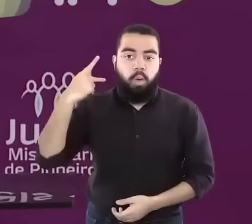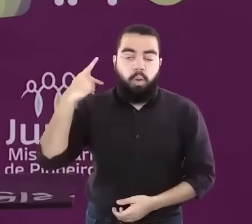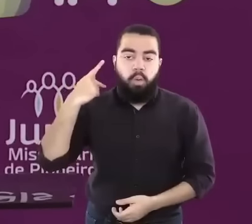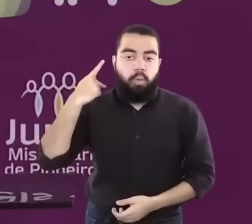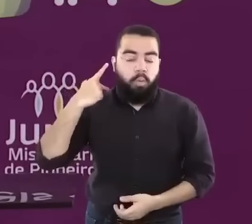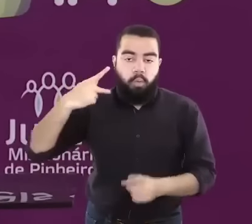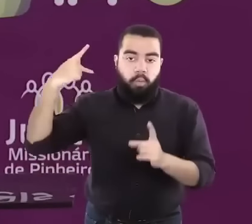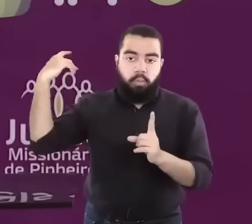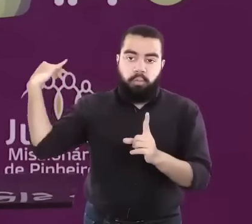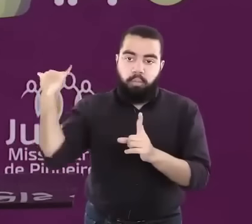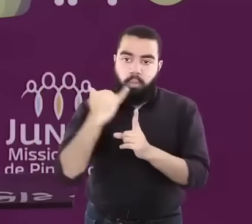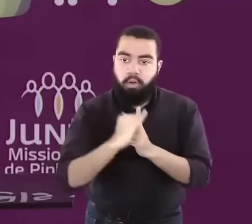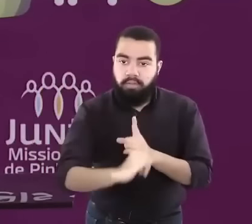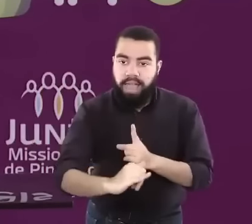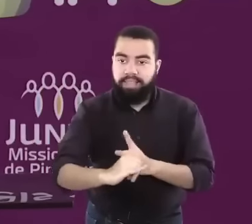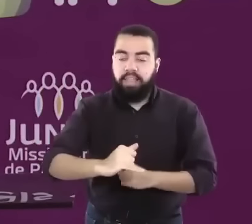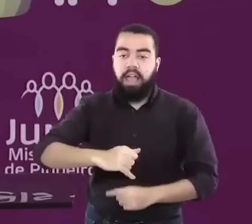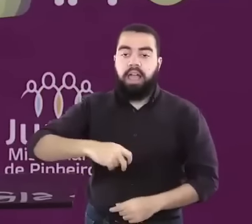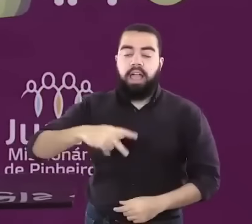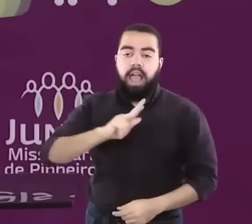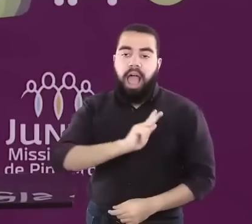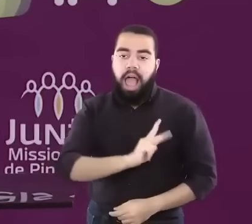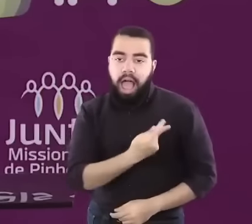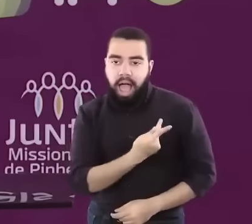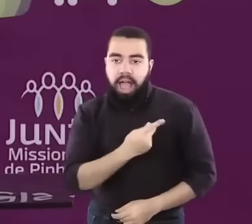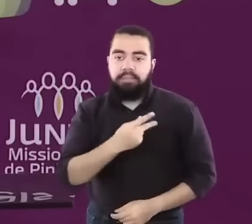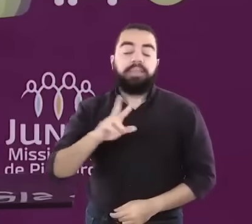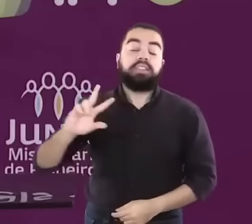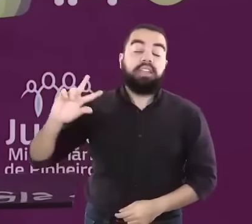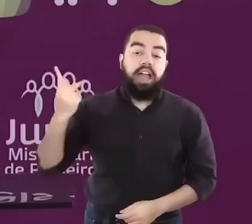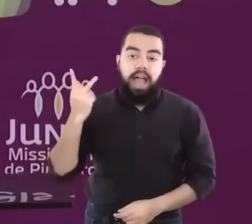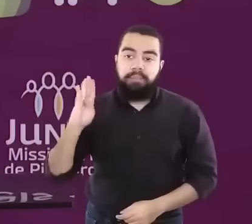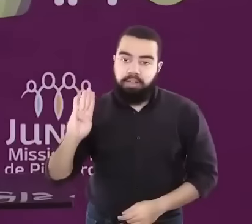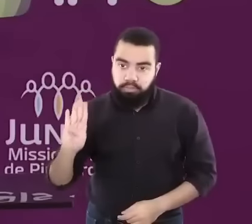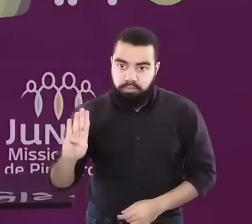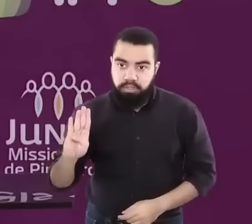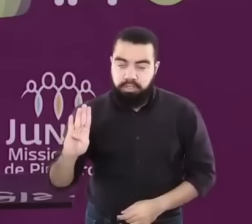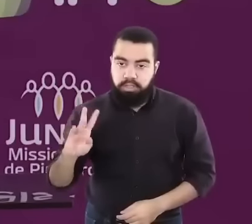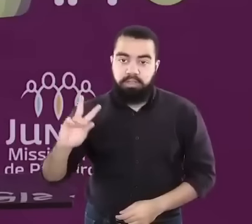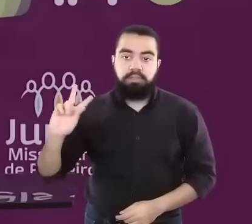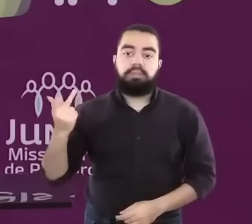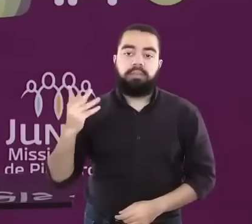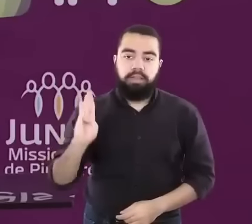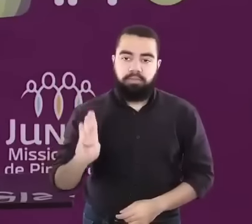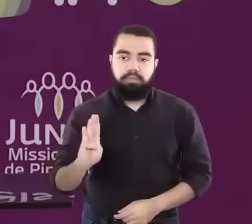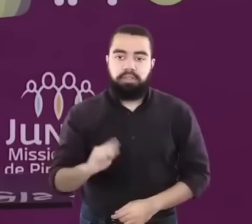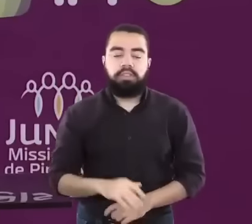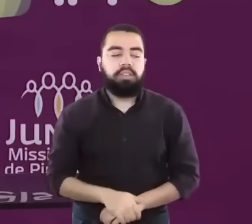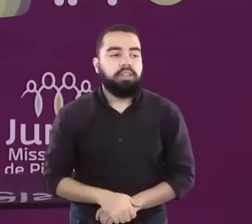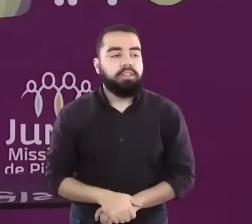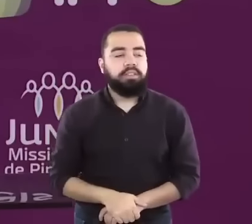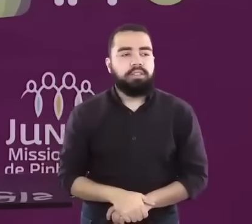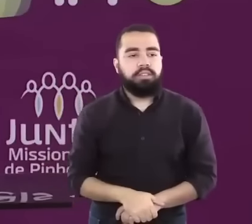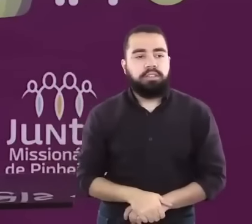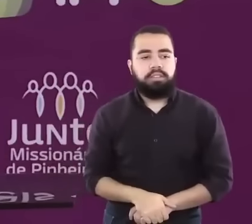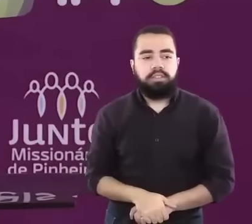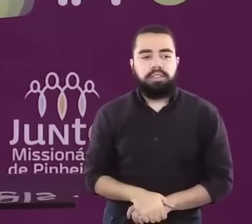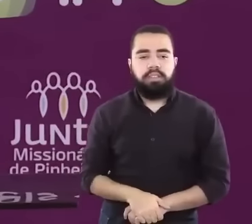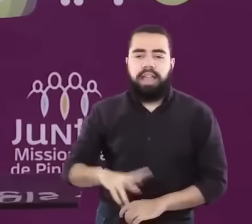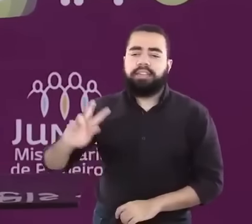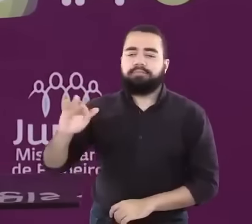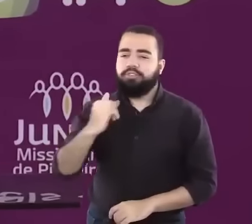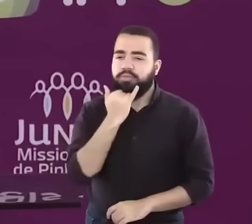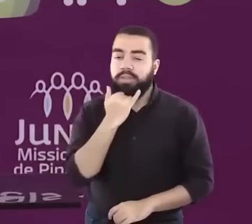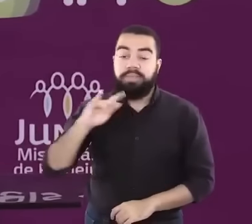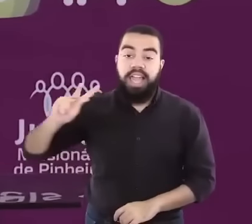sobre isso mas dá um pulinho lá no Salmo 73 quando aaf vai colocar esse assunto